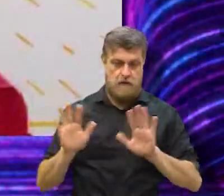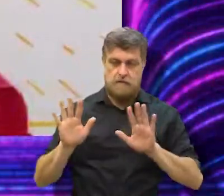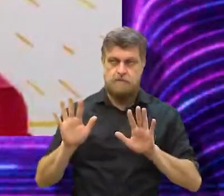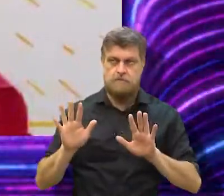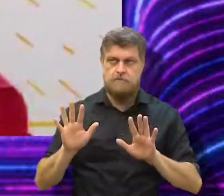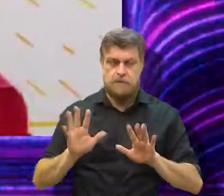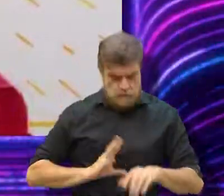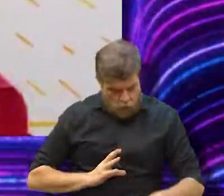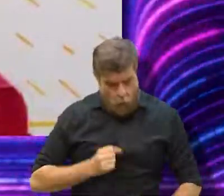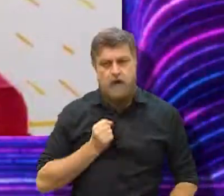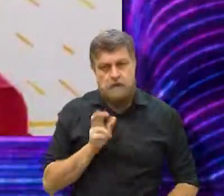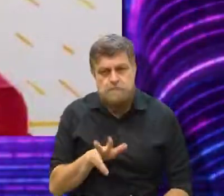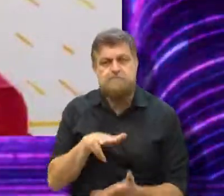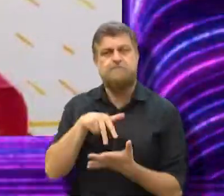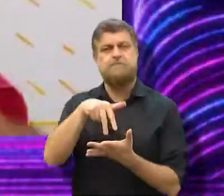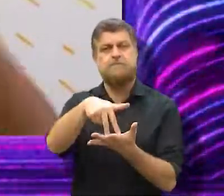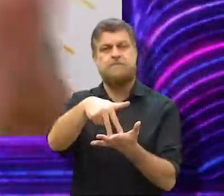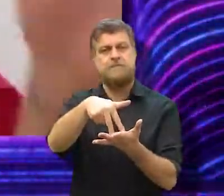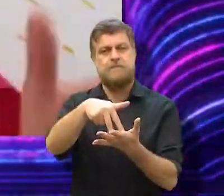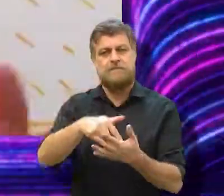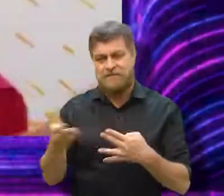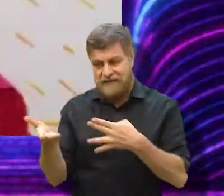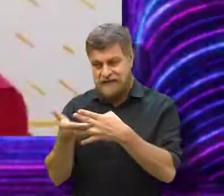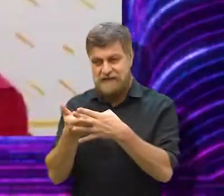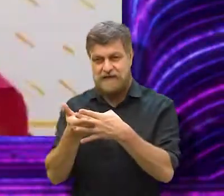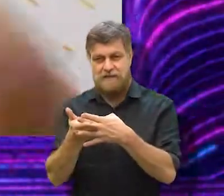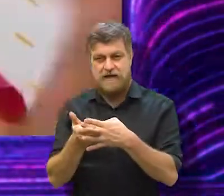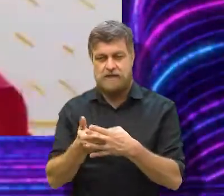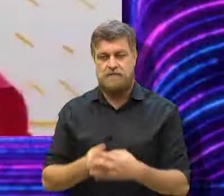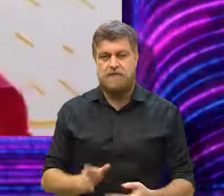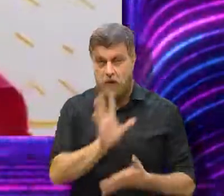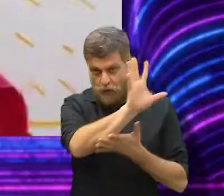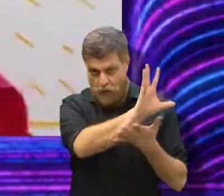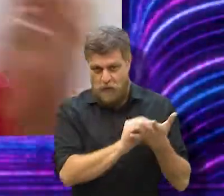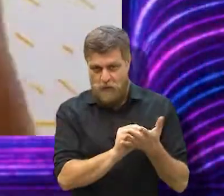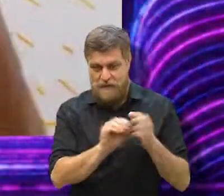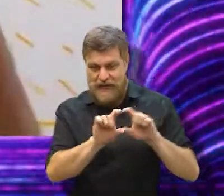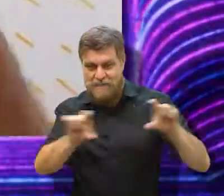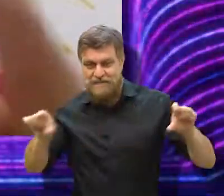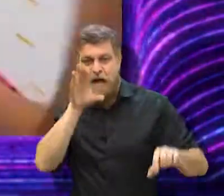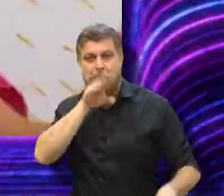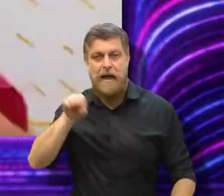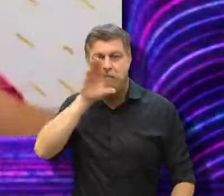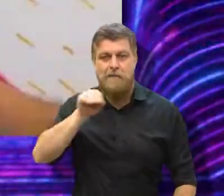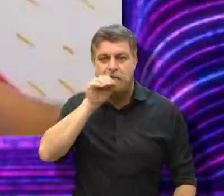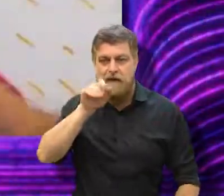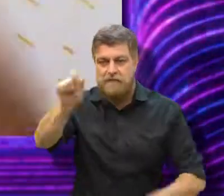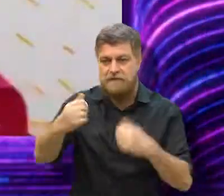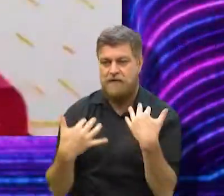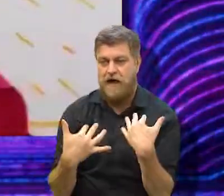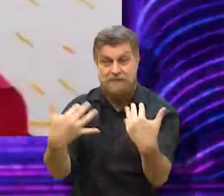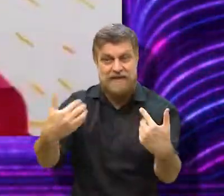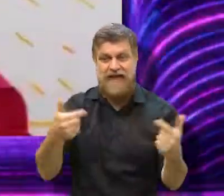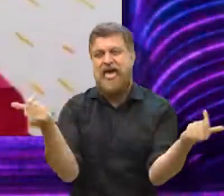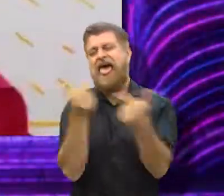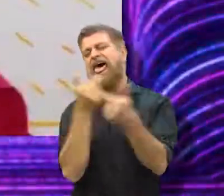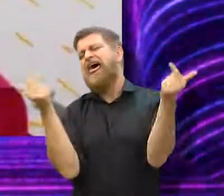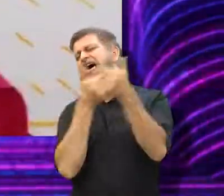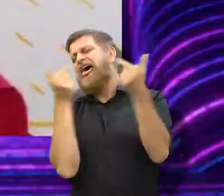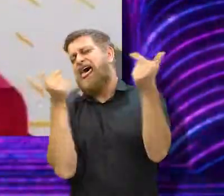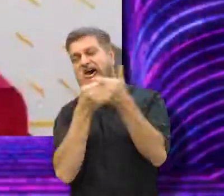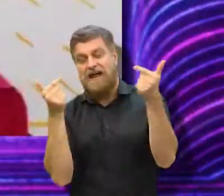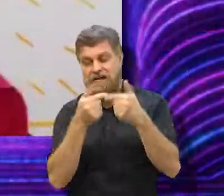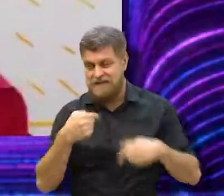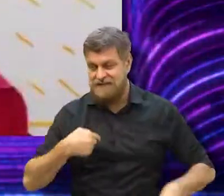carteira, mas tive coragem, levantei, assim, num desses intervalos, imitei pra sala e a galera riu. Aí eu falei, opa, eu acho que eu